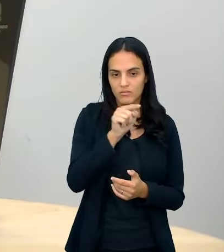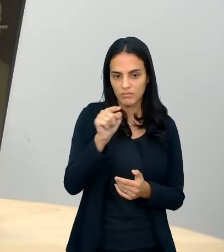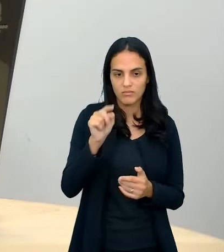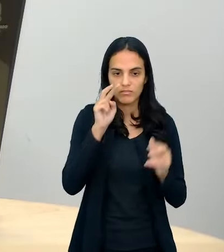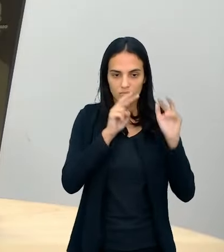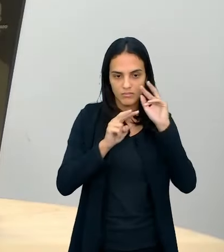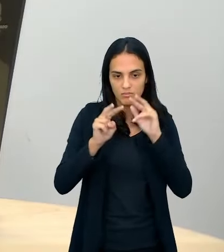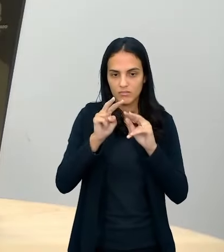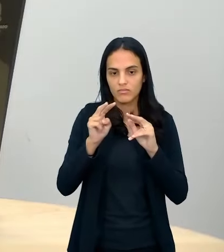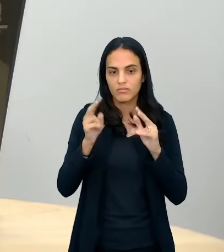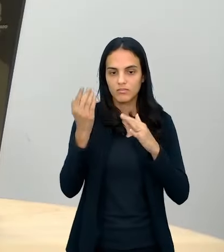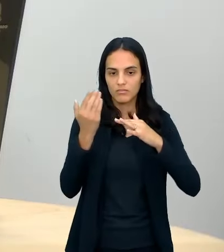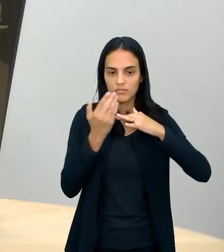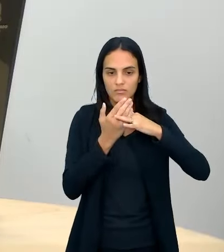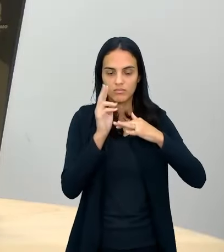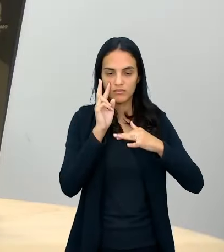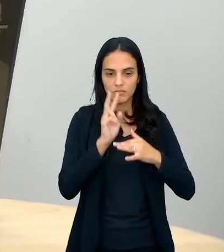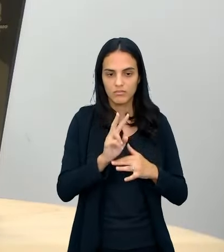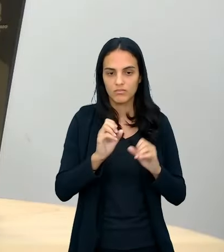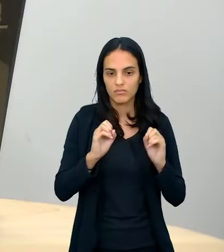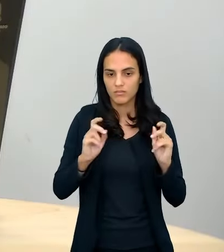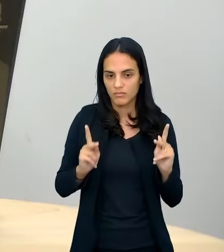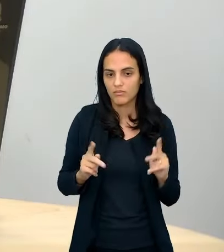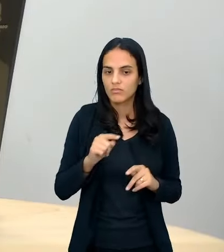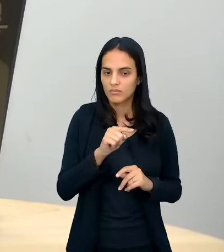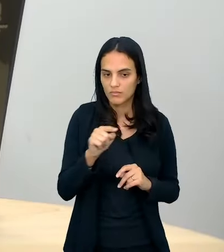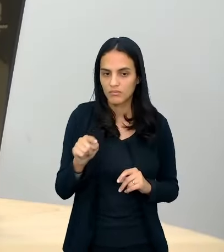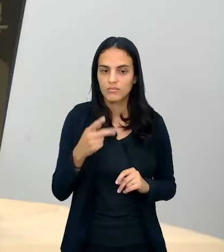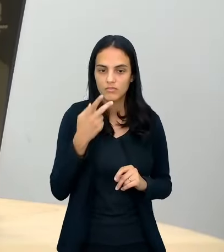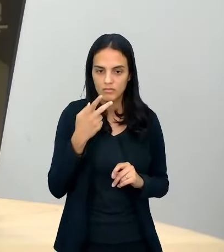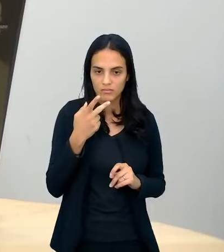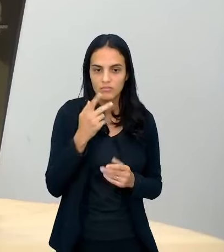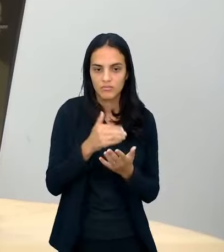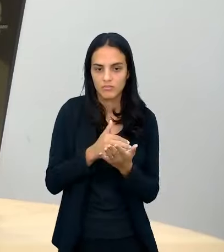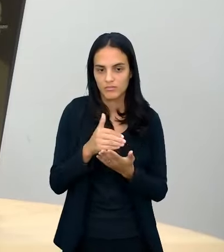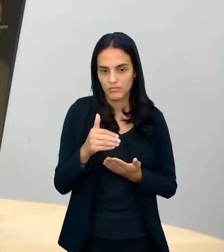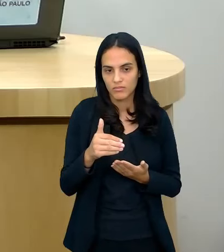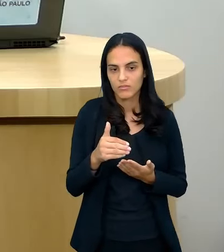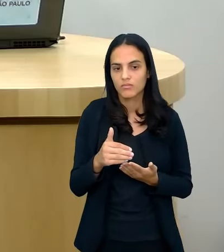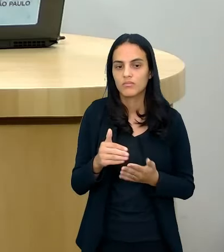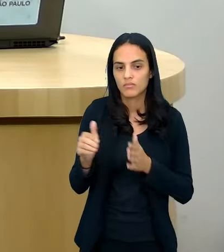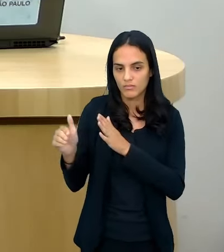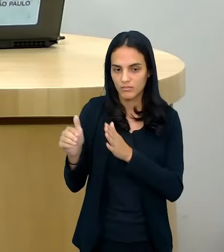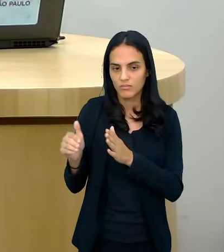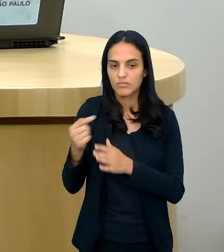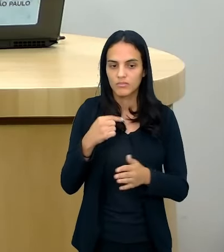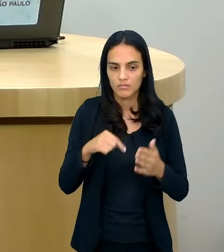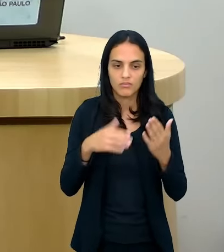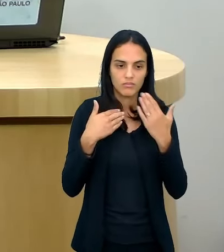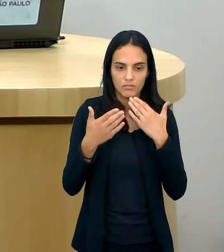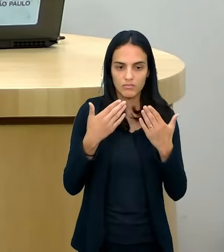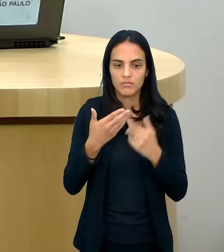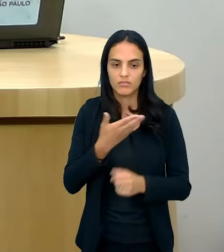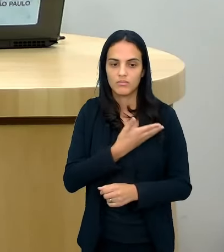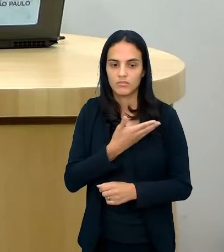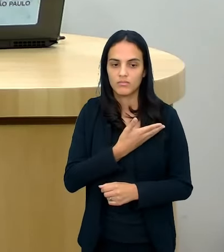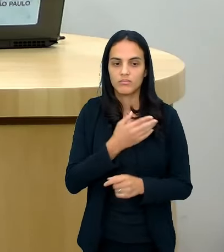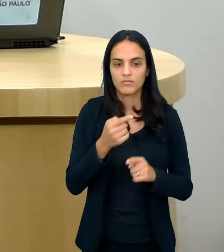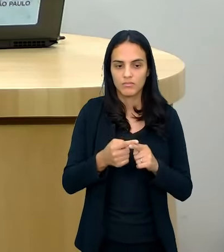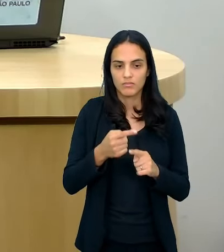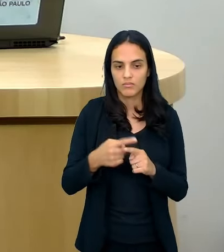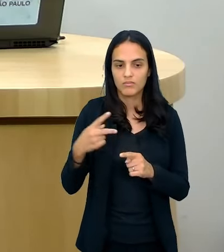esse quadrinho de olho na integração. E é aquilo que você falou logo no começo, né, Isis? Que é aquele momento da gente conversar com o colega, né? Porque